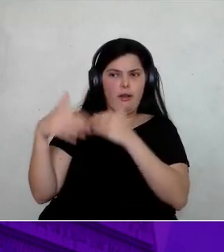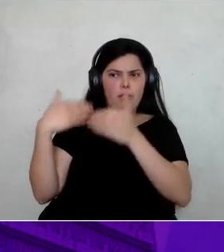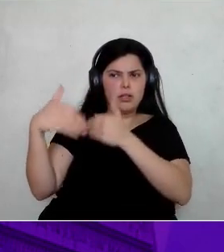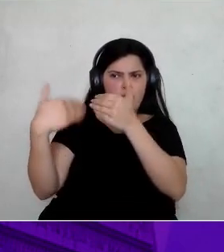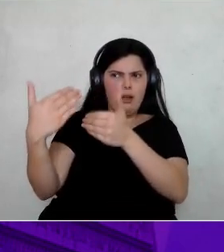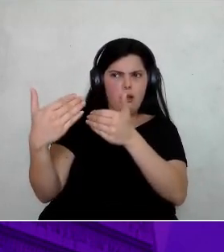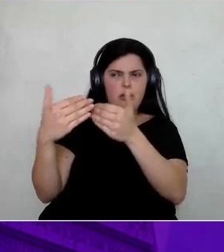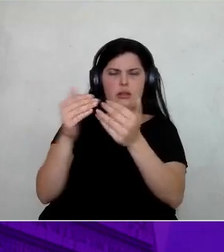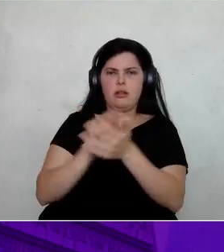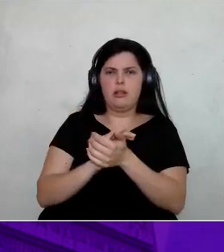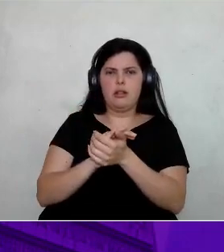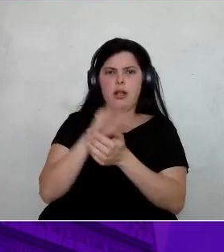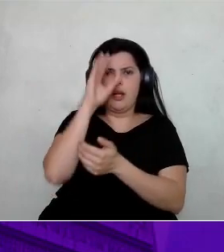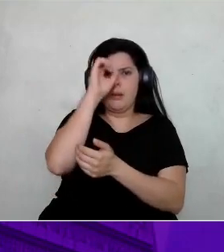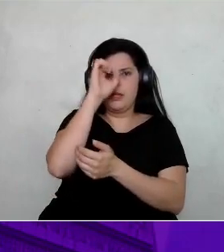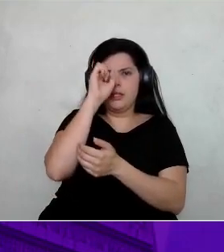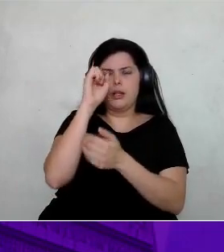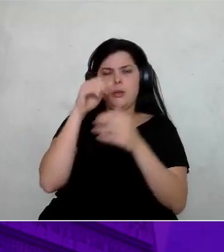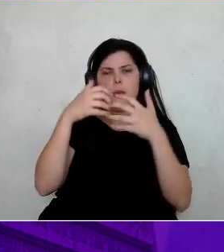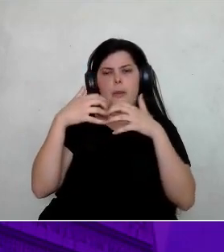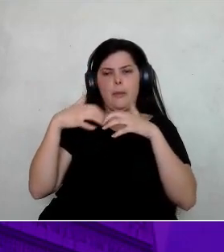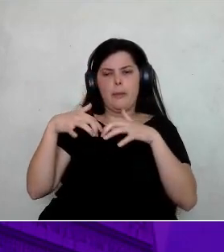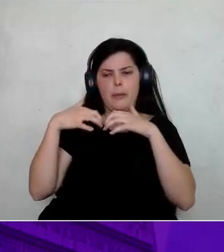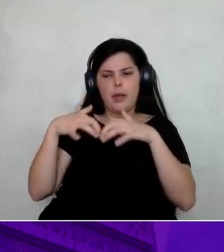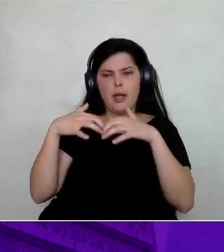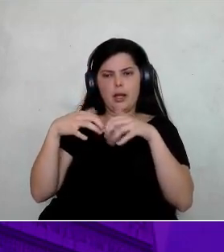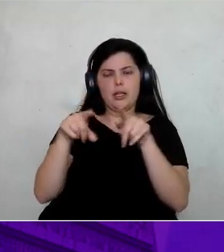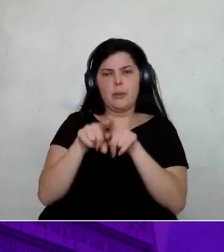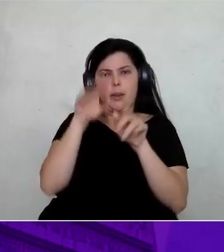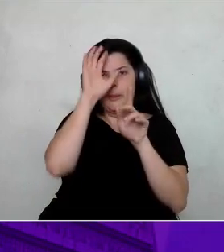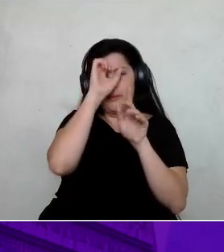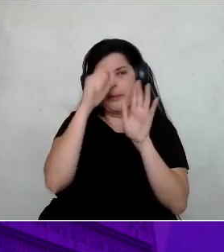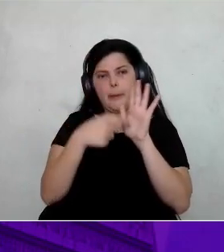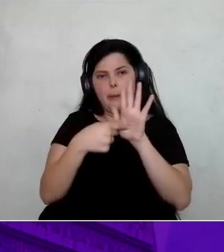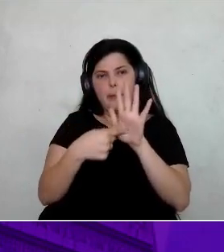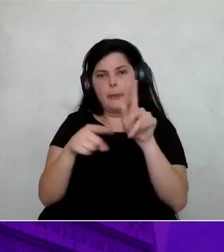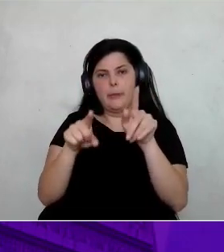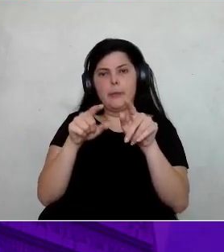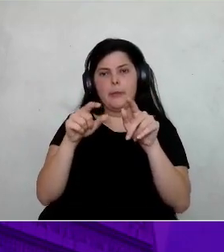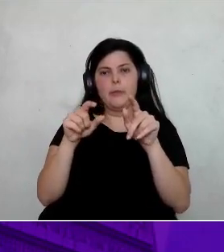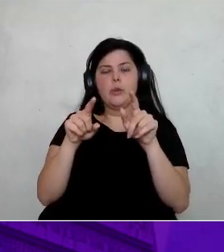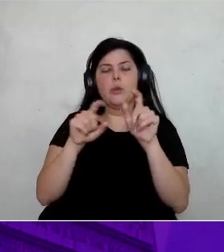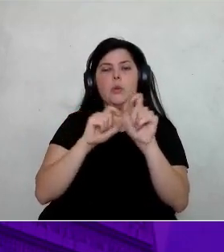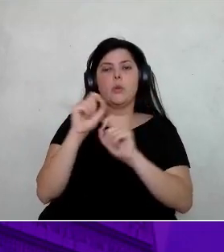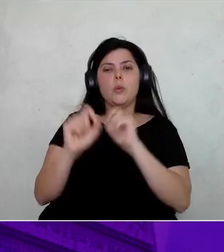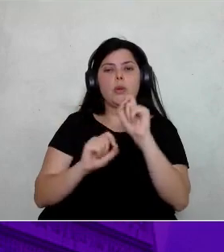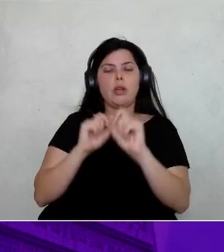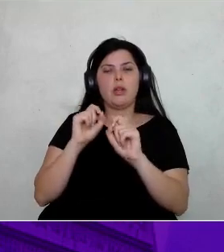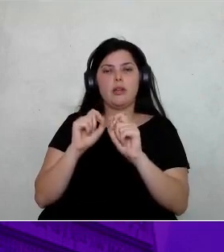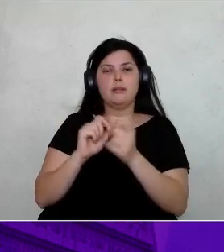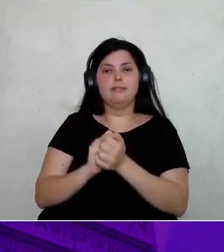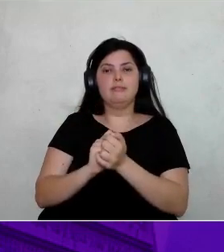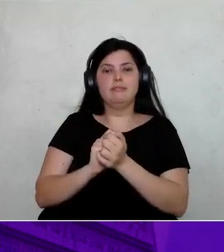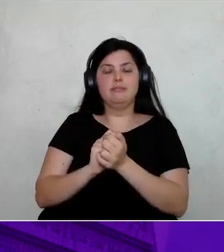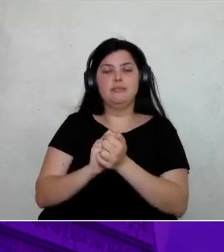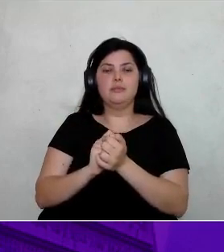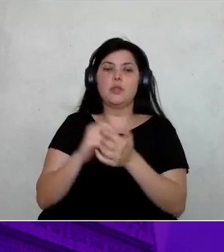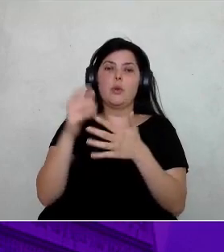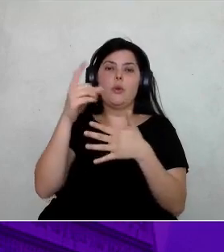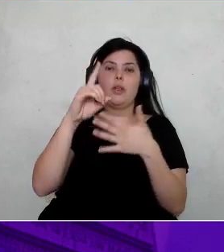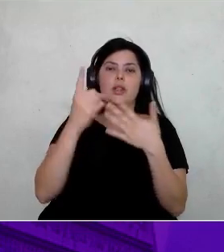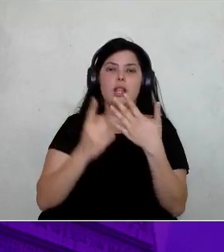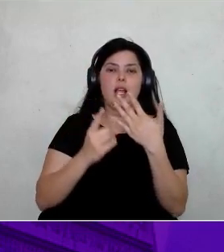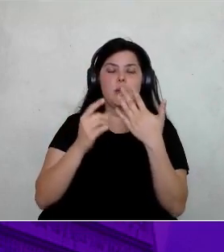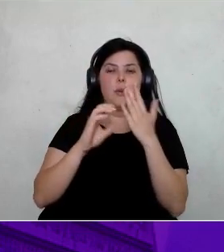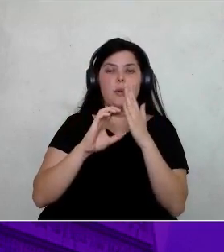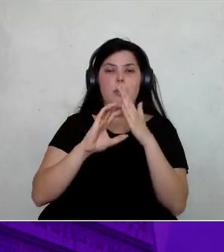de aprendizado de máquina ou machine learning, né, juntamente ali com os nossos famosos databases, né, que